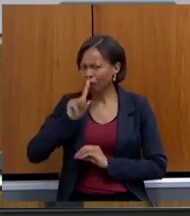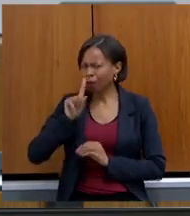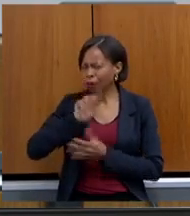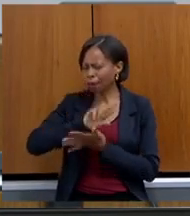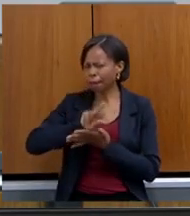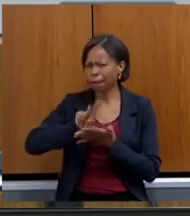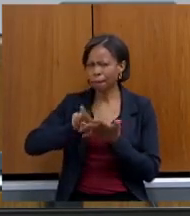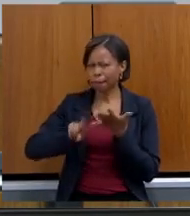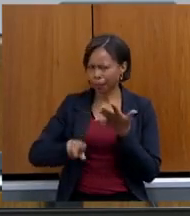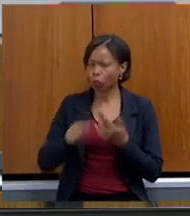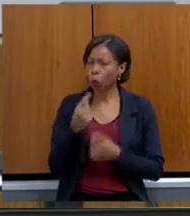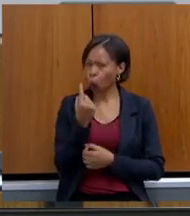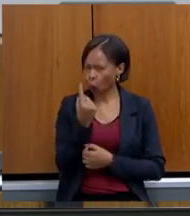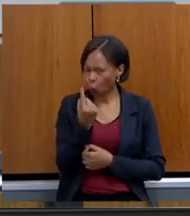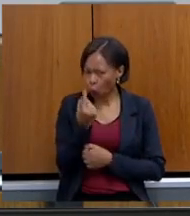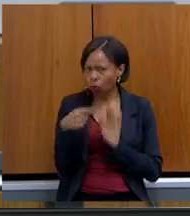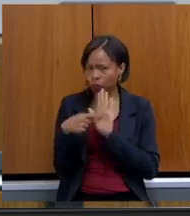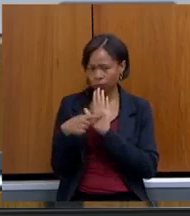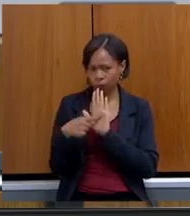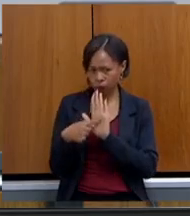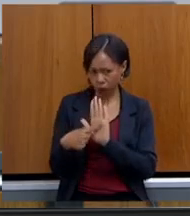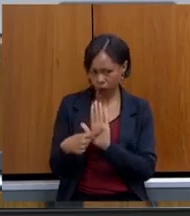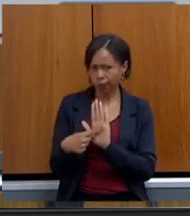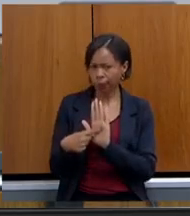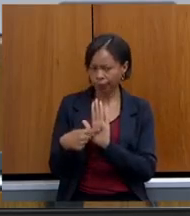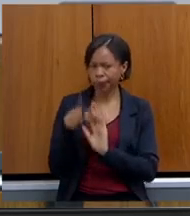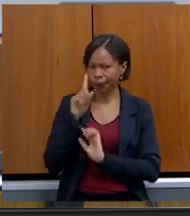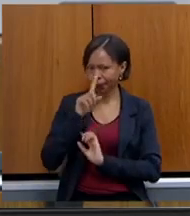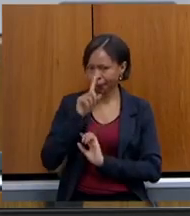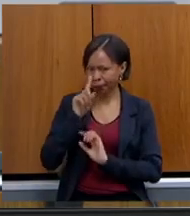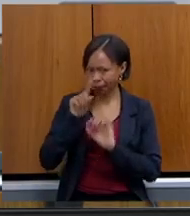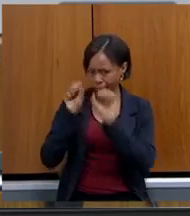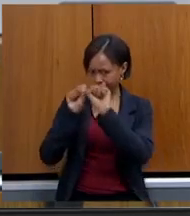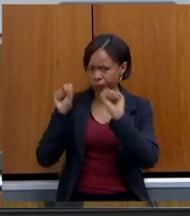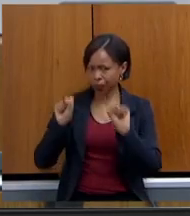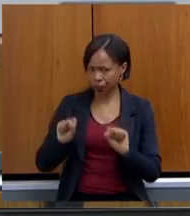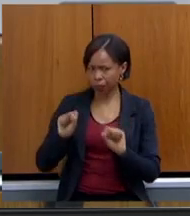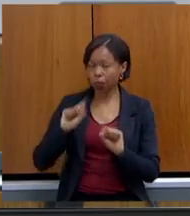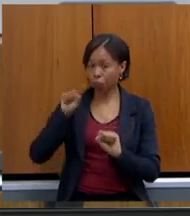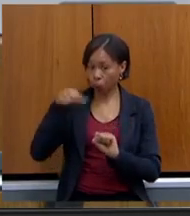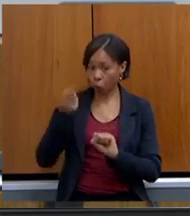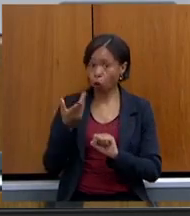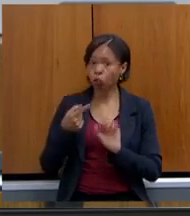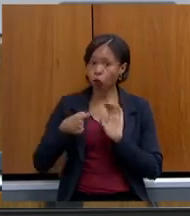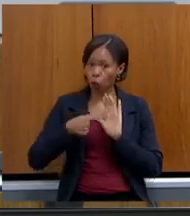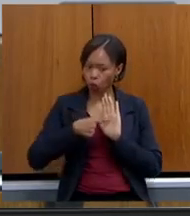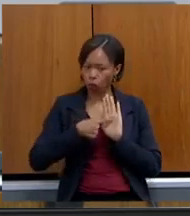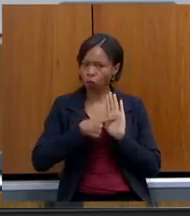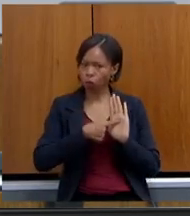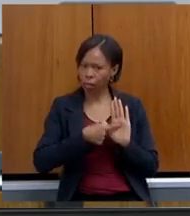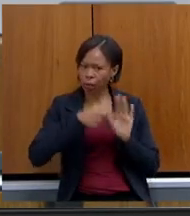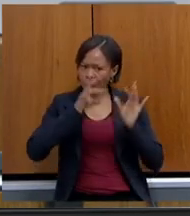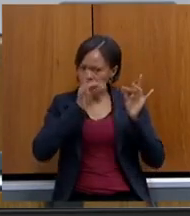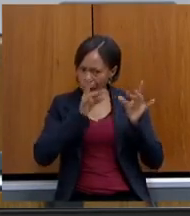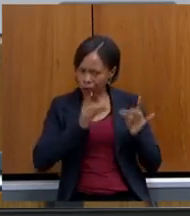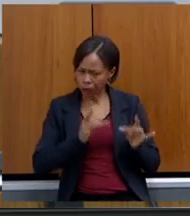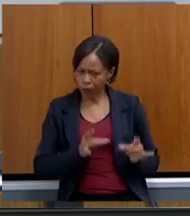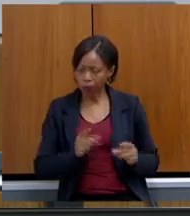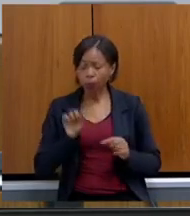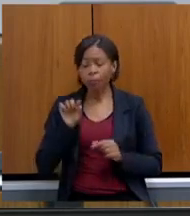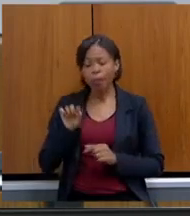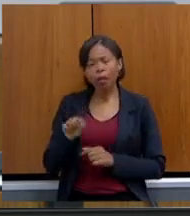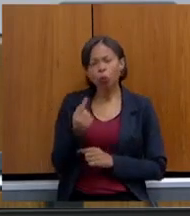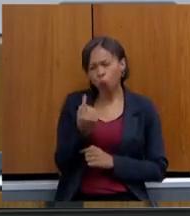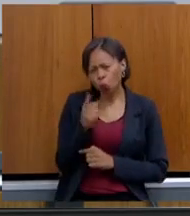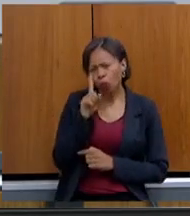só vou demonstrar uma aqui depois eu vou fazer no marido a secretaria tá uma aterramento vou mostrar o mapeamento mais apurado mas